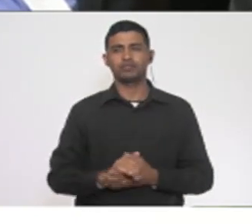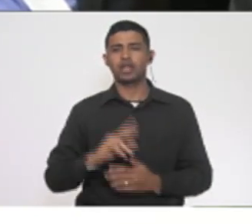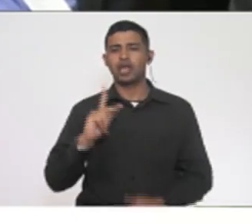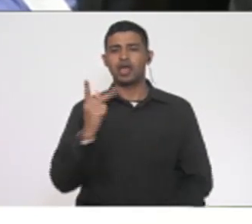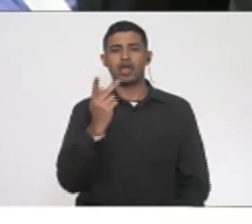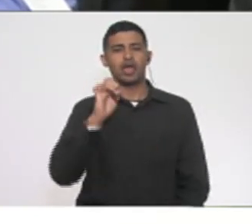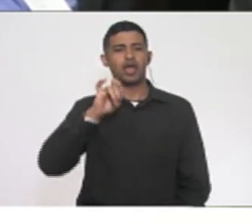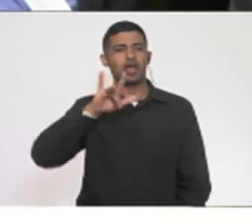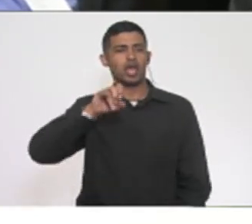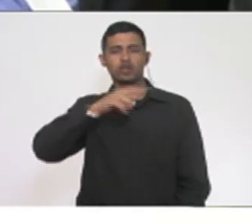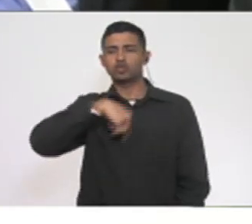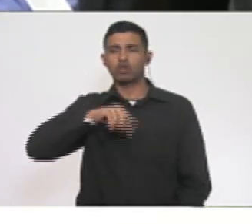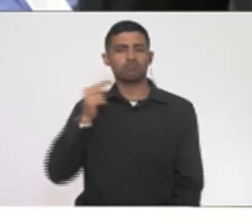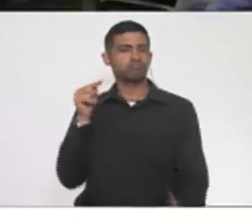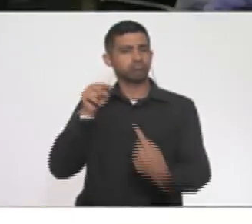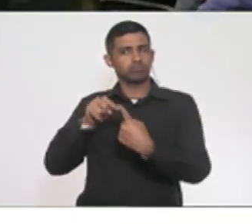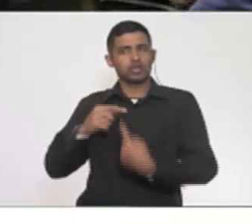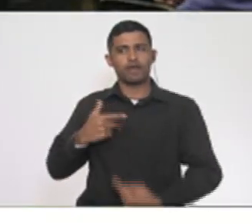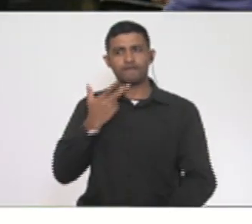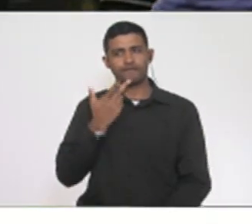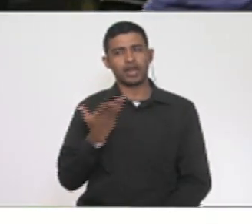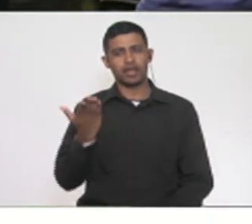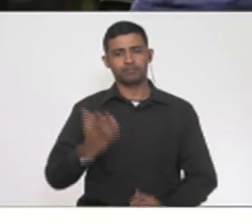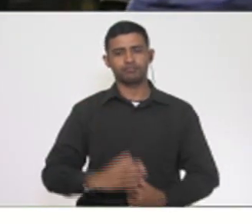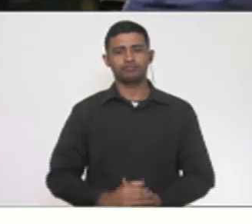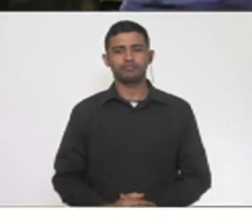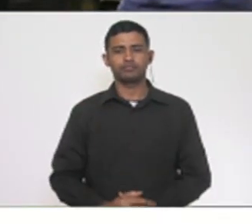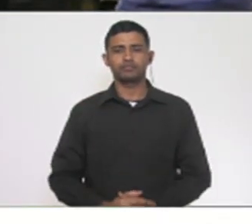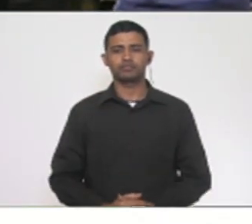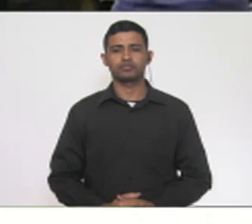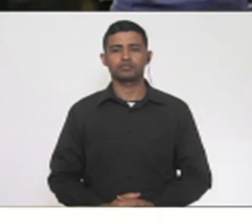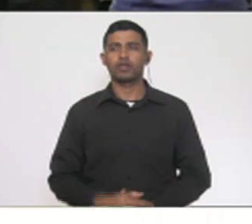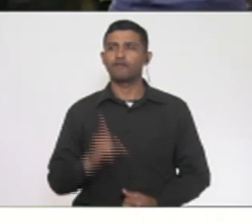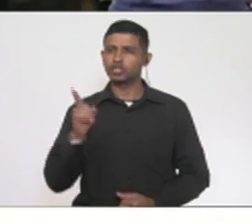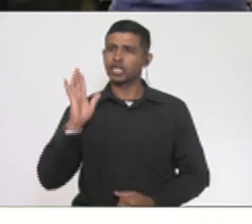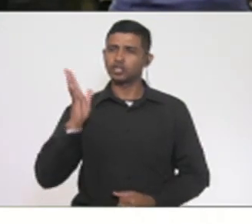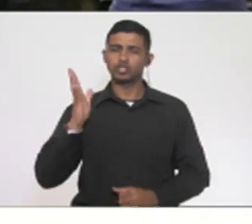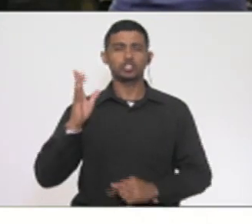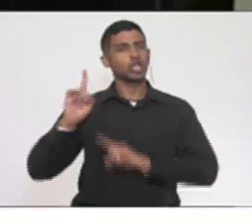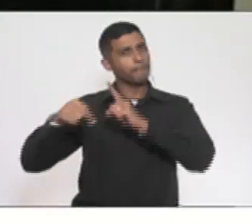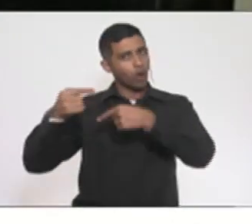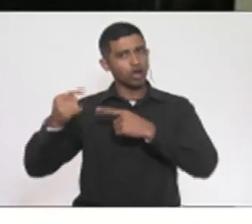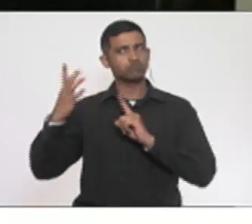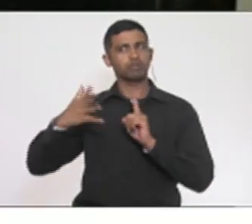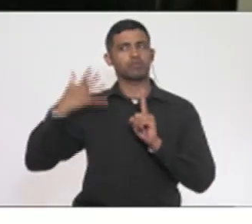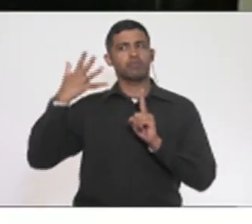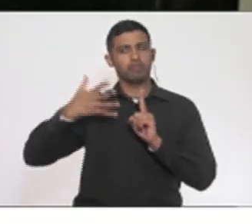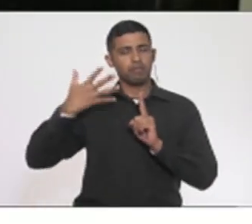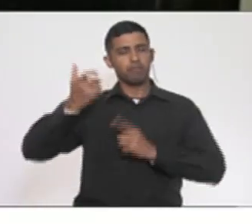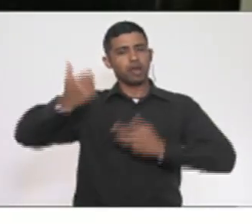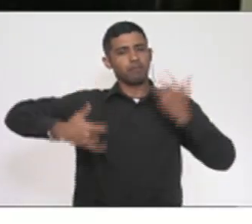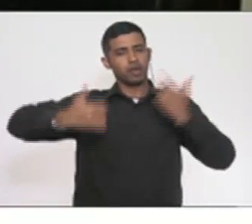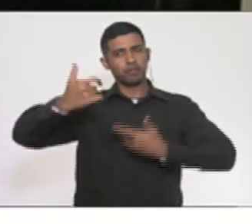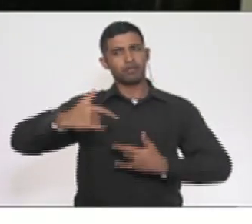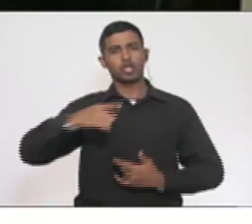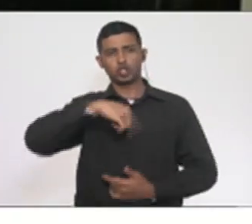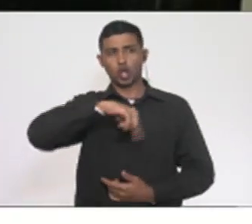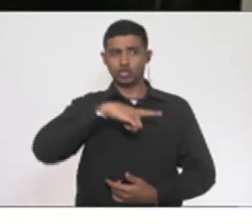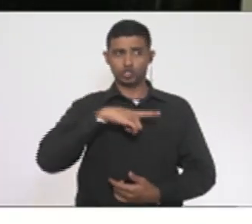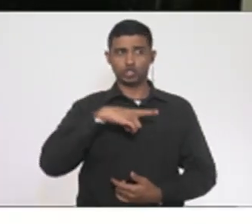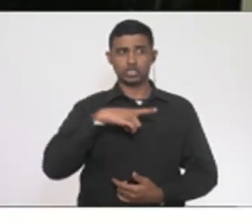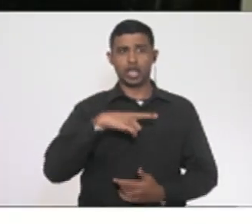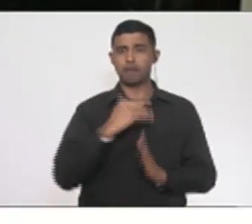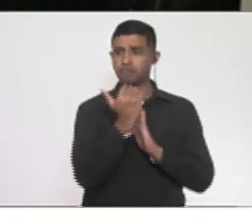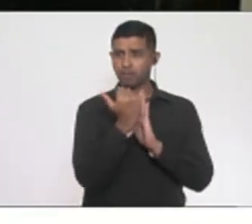Deixa eu lhe dizer aqui, obviamente, depois da sua apresentação, nós vamos ter alguns questionamentos